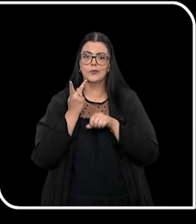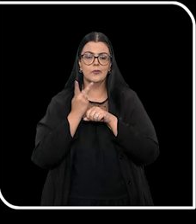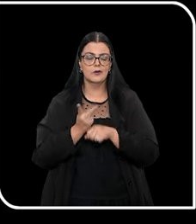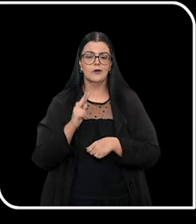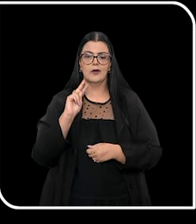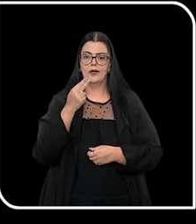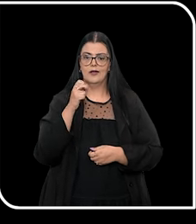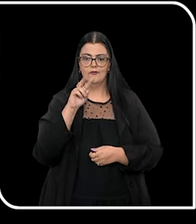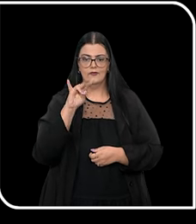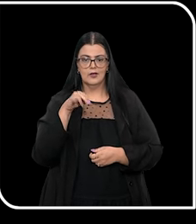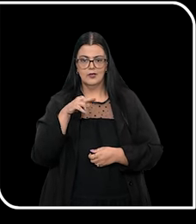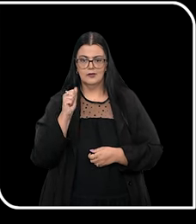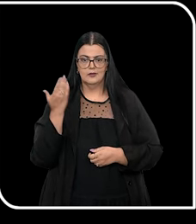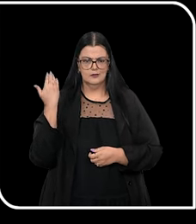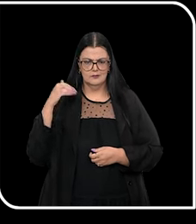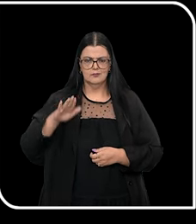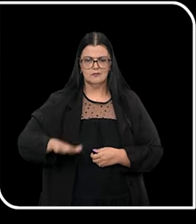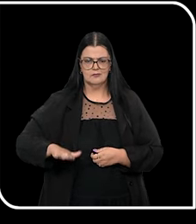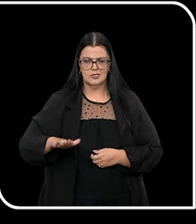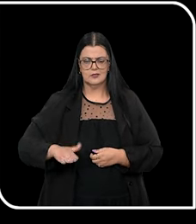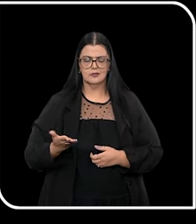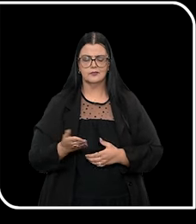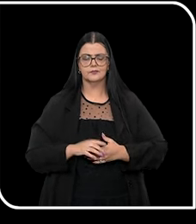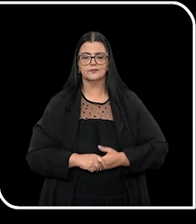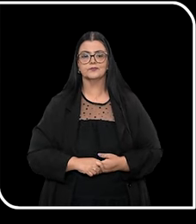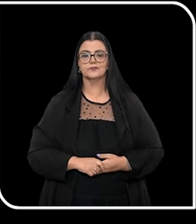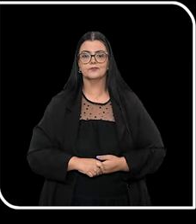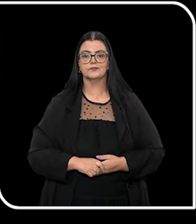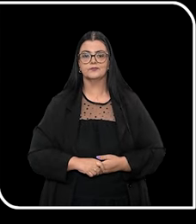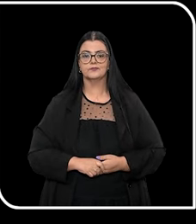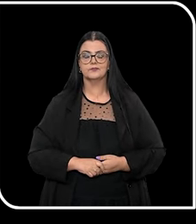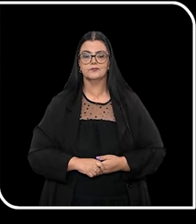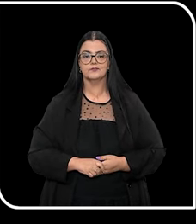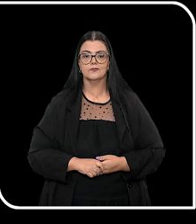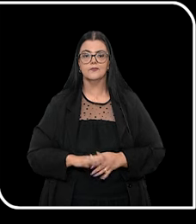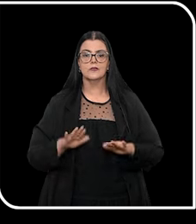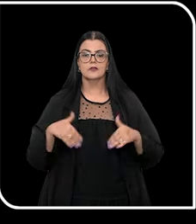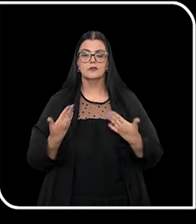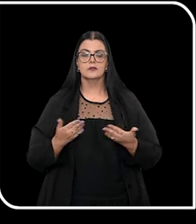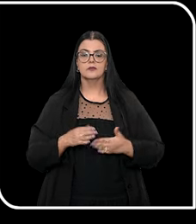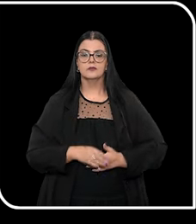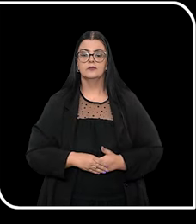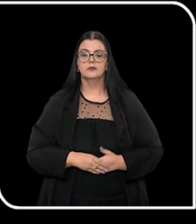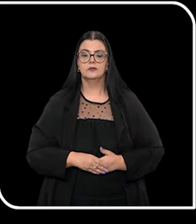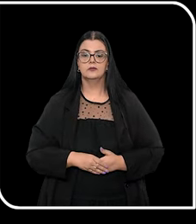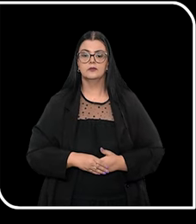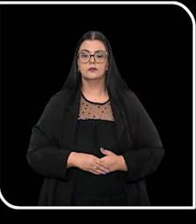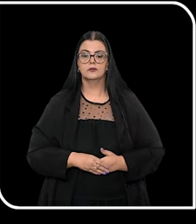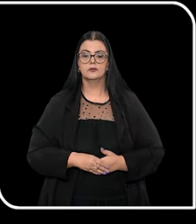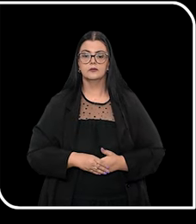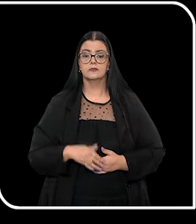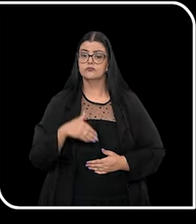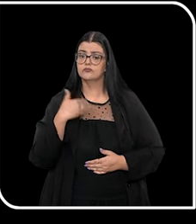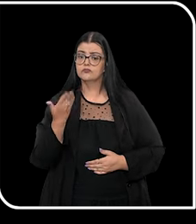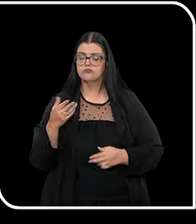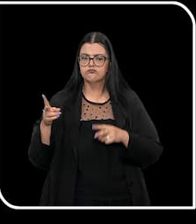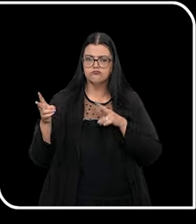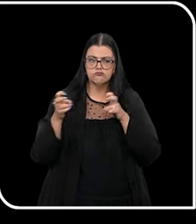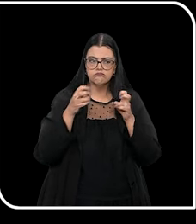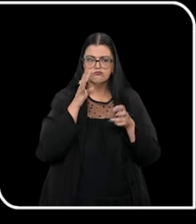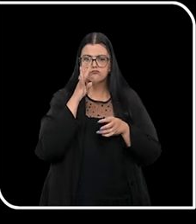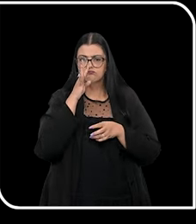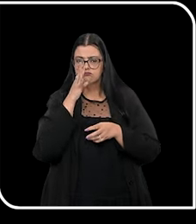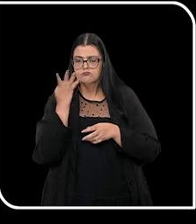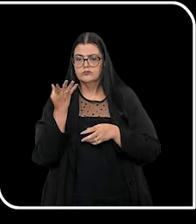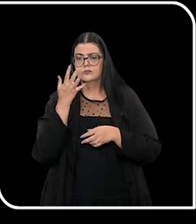vaiana quando ele ainda era menor sabe então Eh você e eh consumir